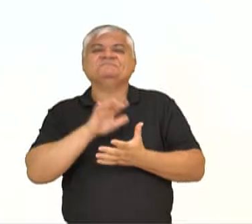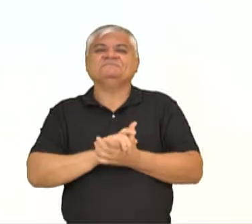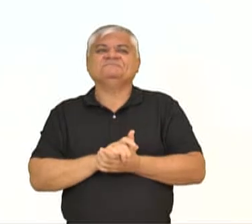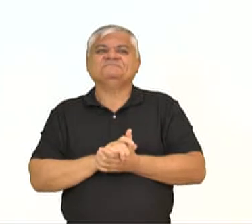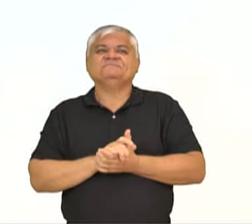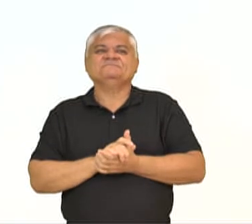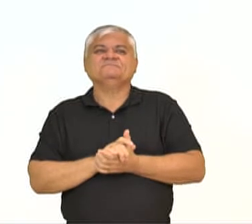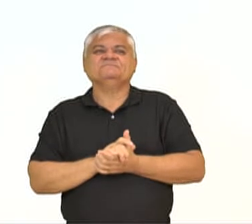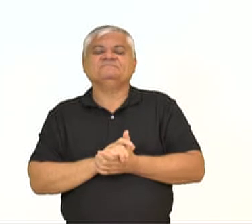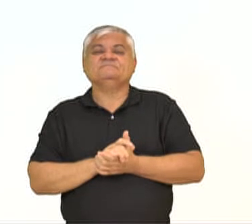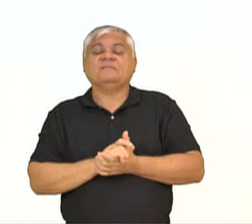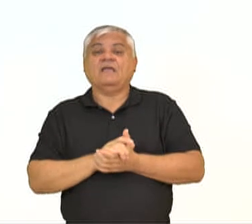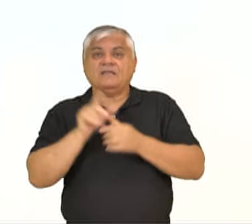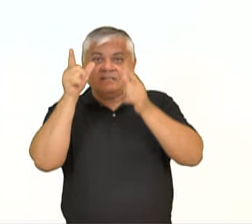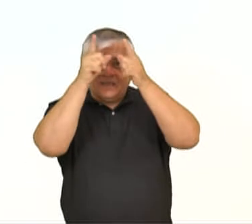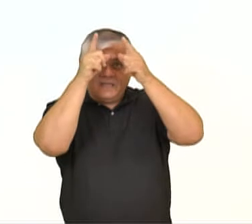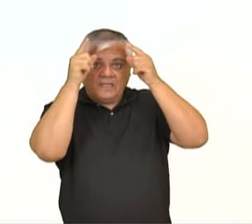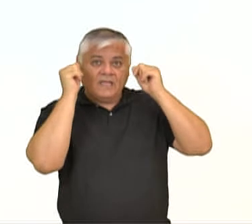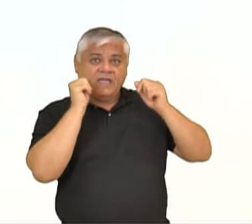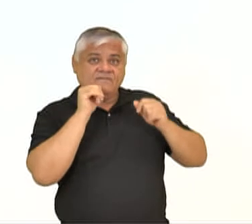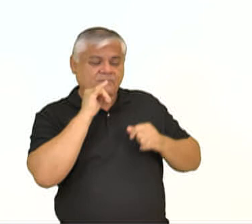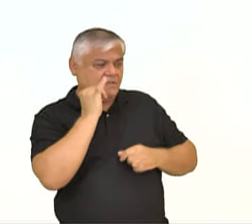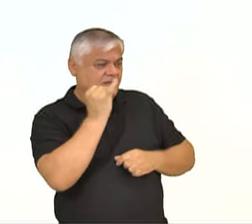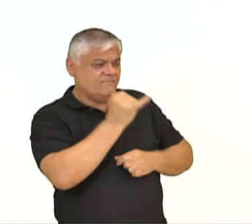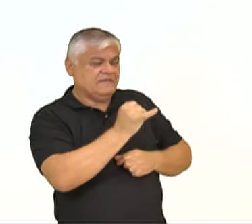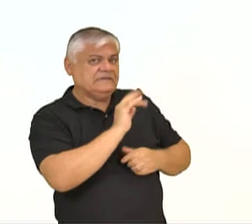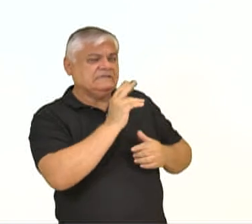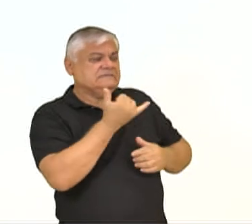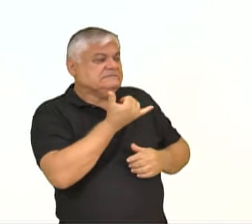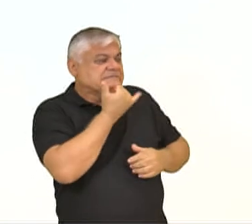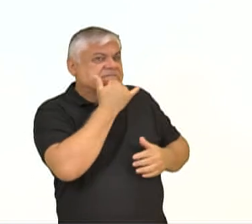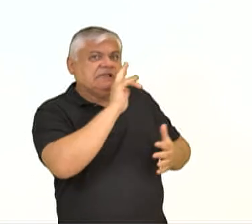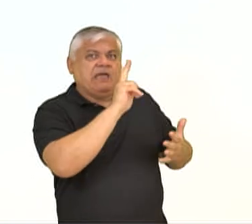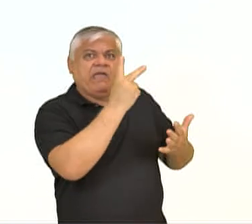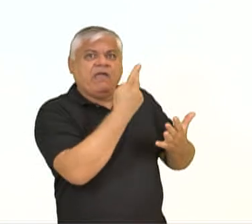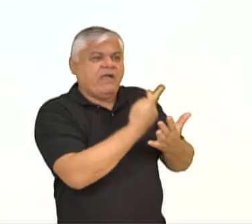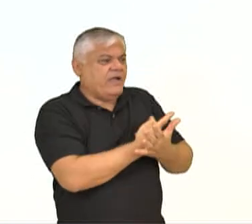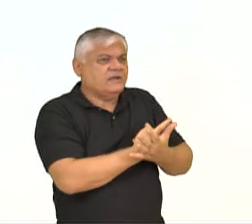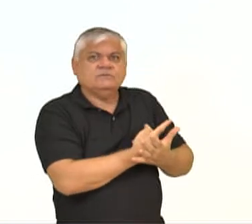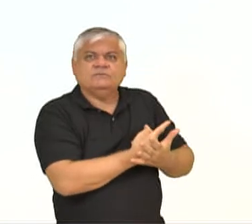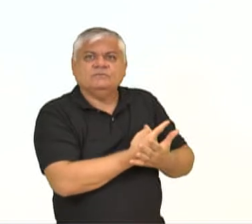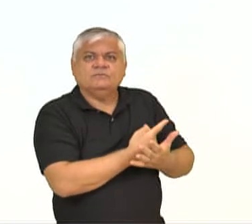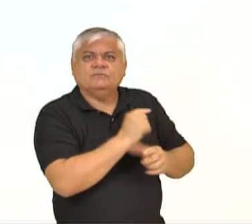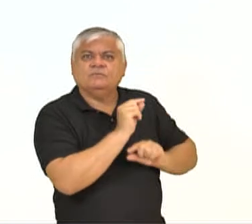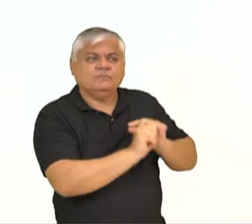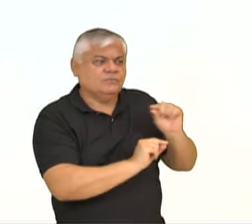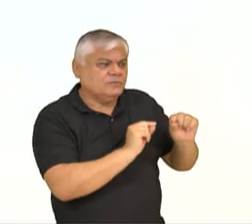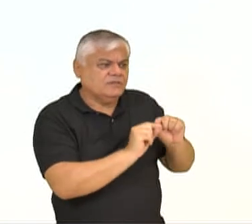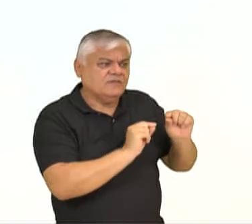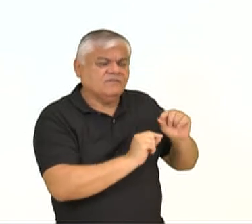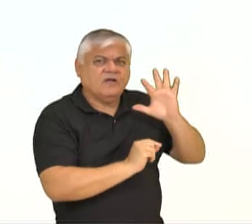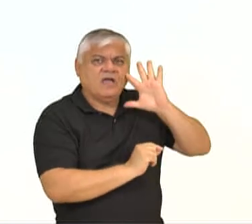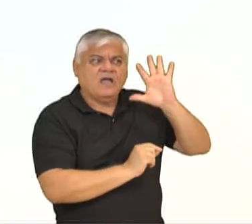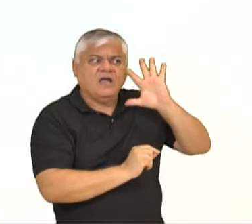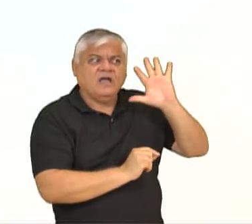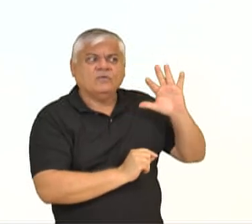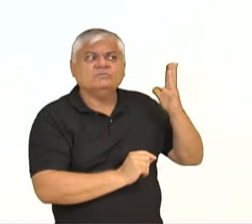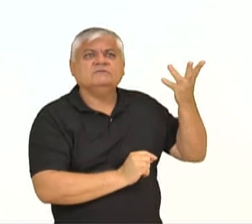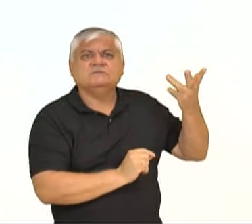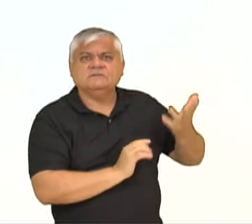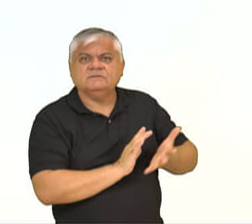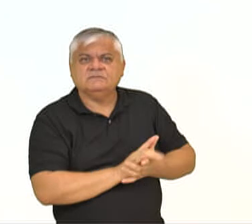final, a enfermeira revela mais um engano com a operação realizada no personagem. O que você imagina que